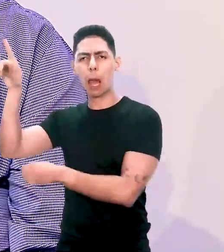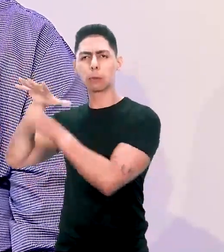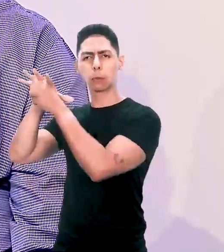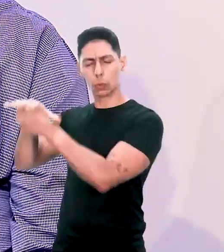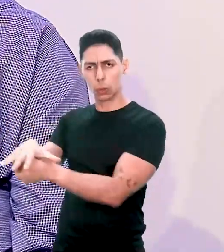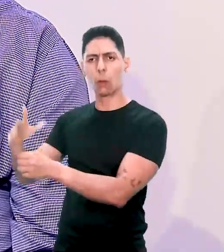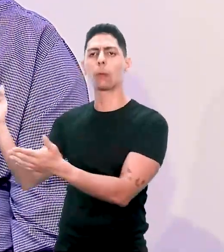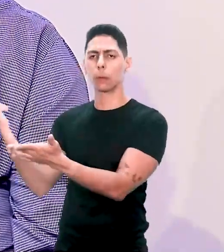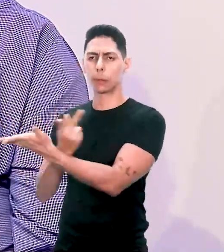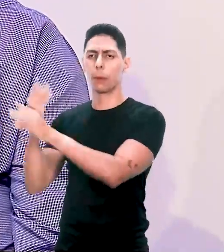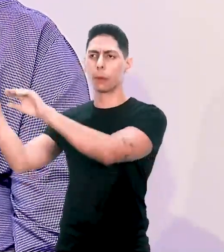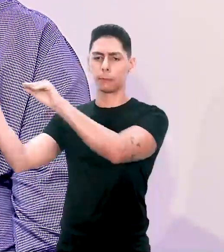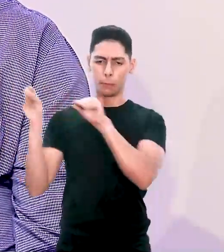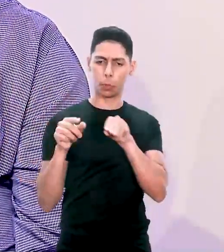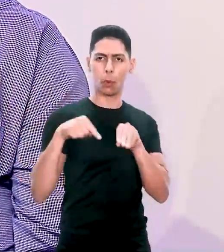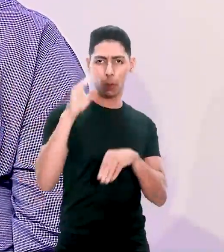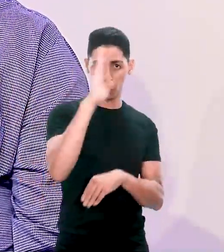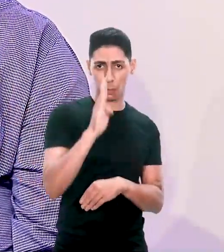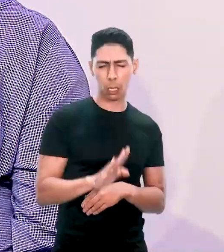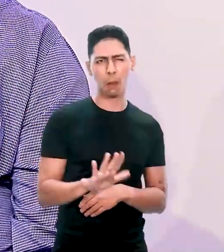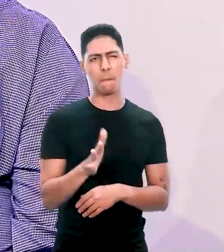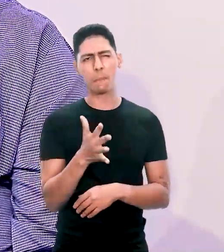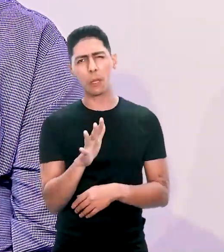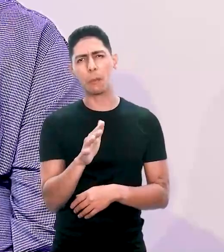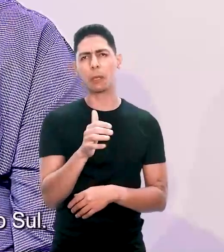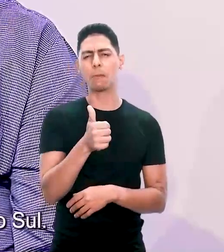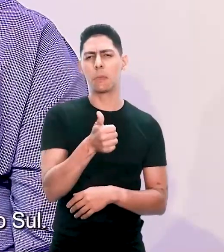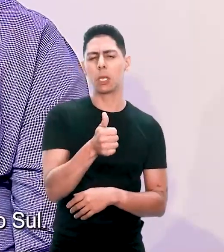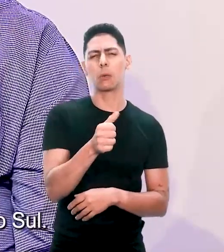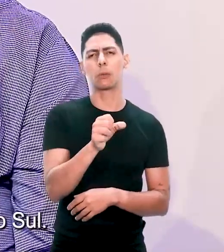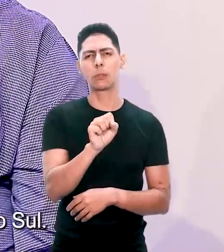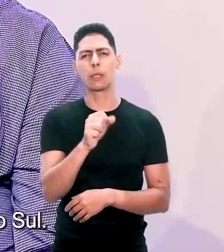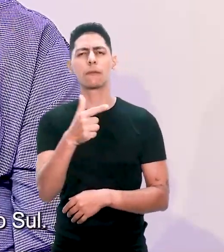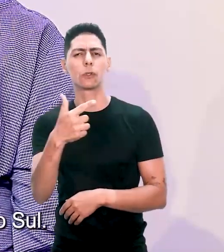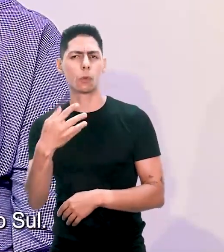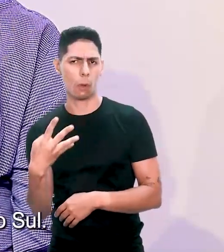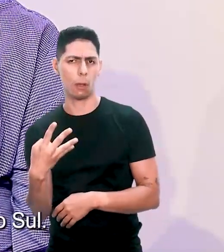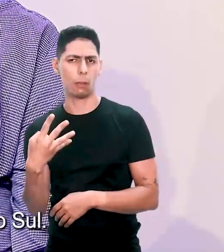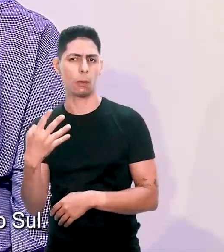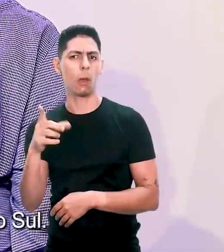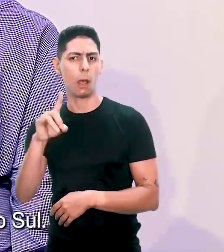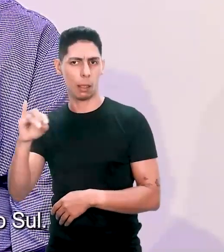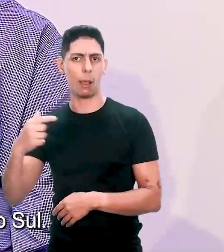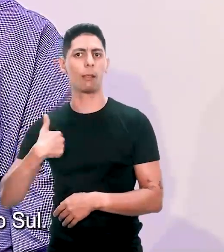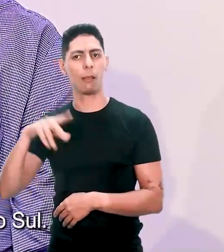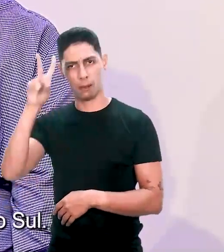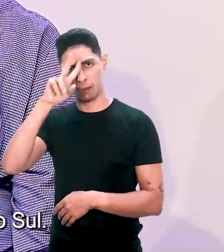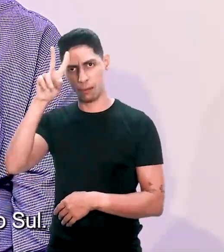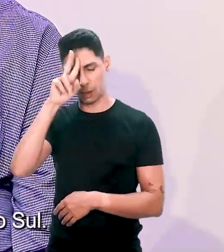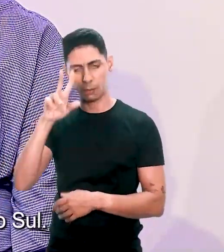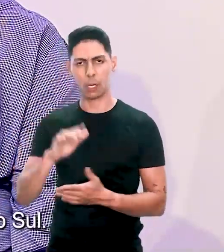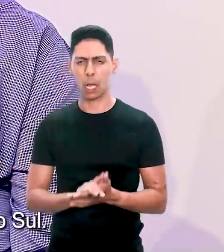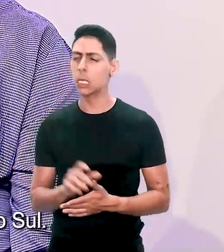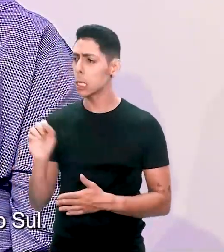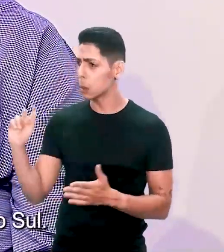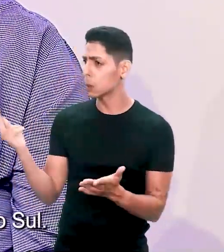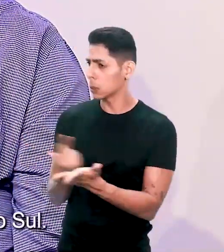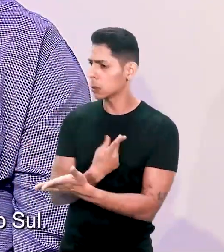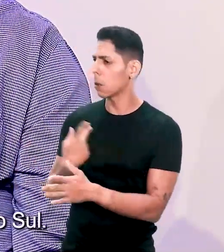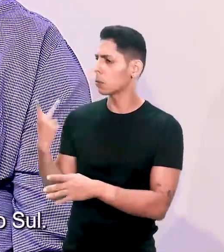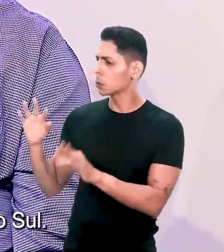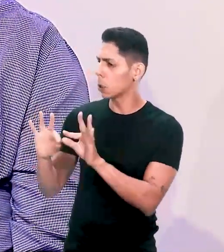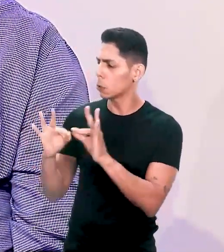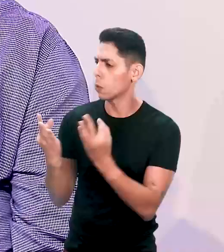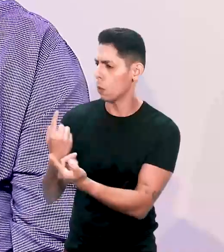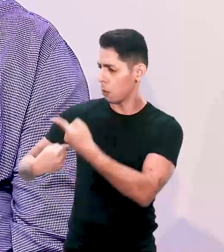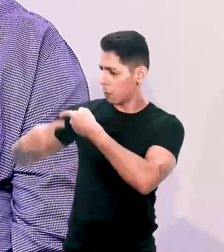Sim, exatamente. Em 1824, essa data eu me lembro. Aí. 1824 é que chegou aí teus